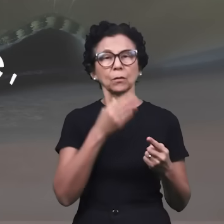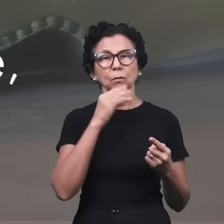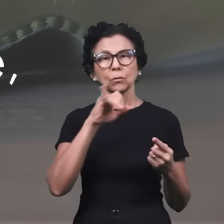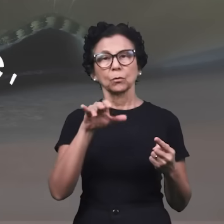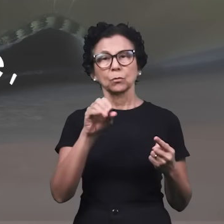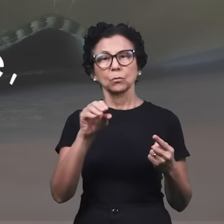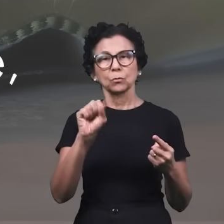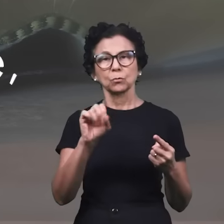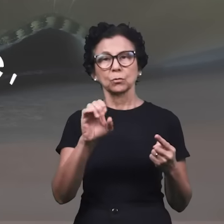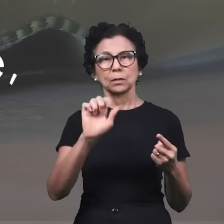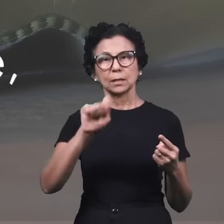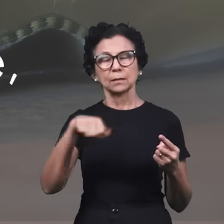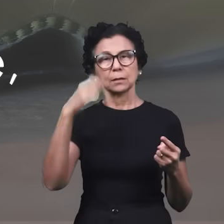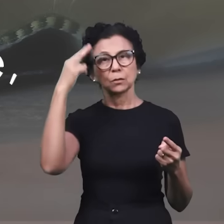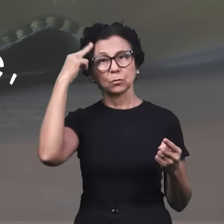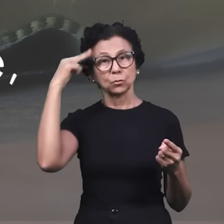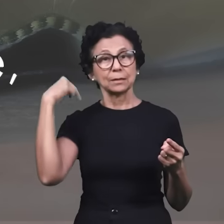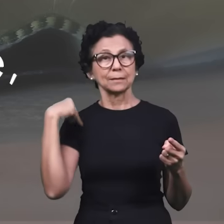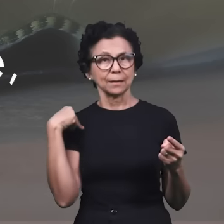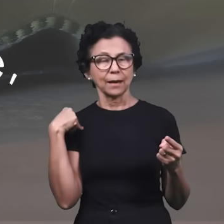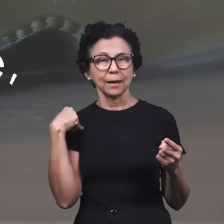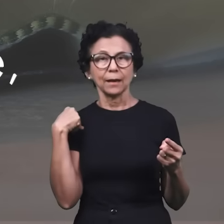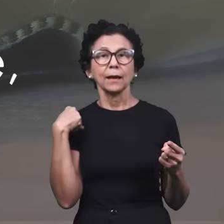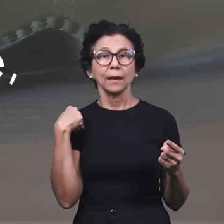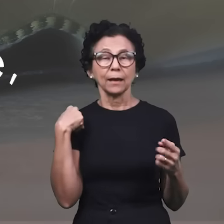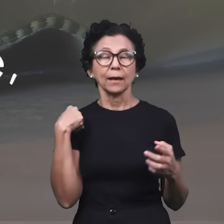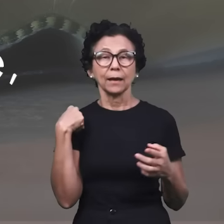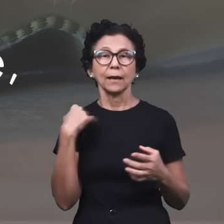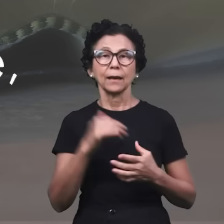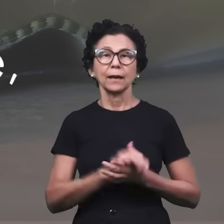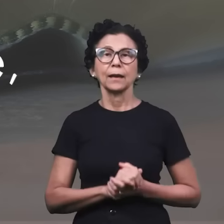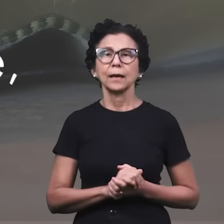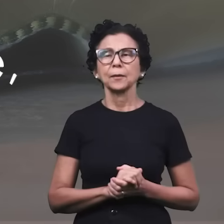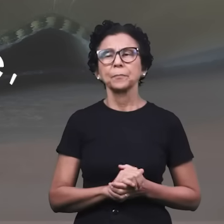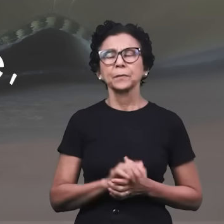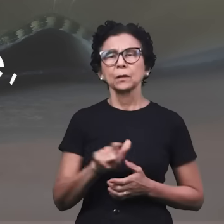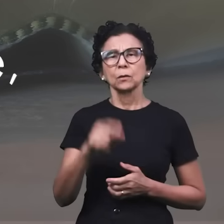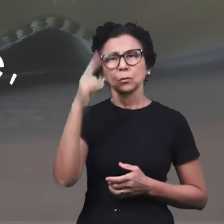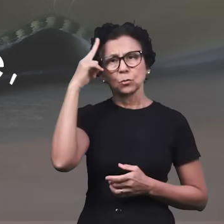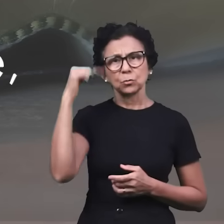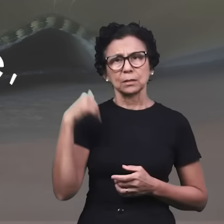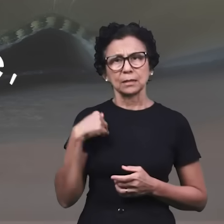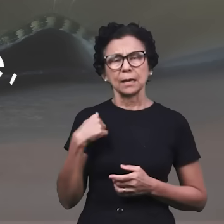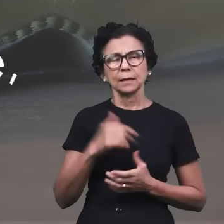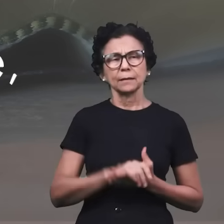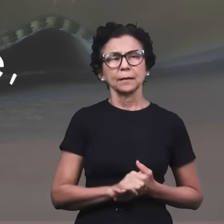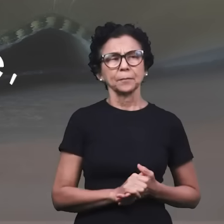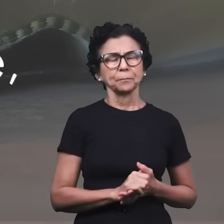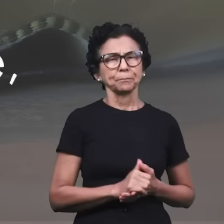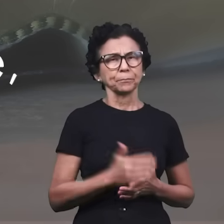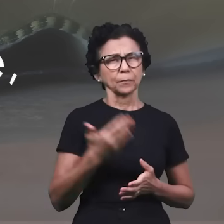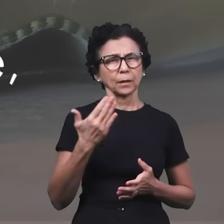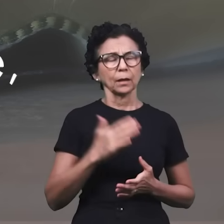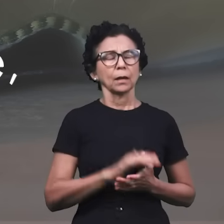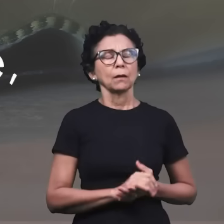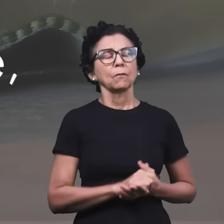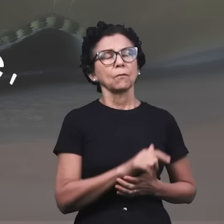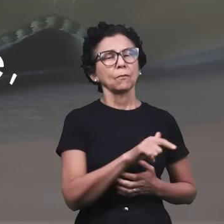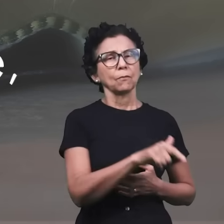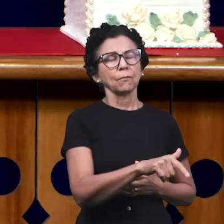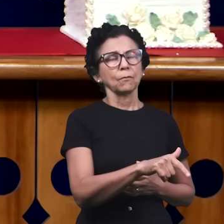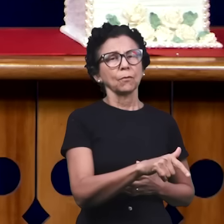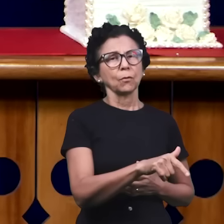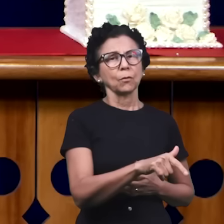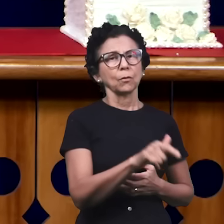exemplo. José foi usado pelo Senhor, como jovem ele foi vendido ao Egito, né? E ali ele foi usado para a salvação da sua